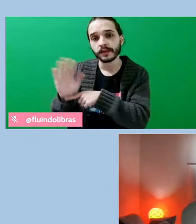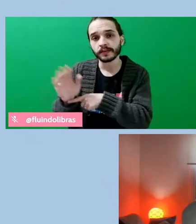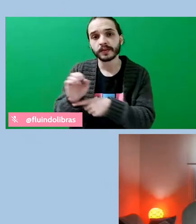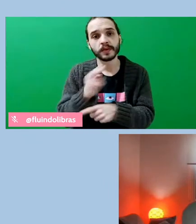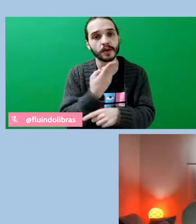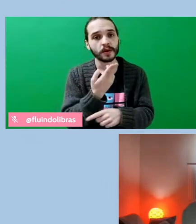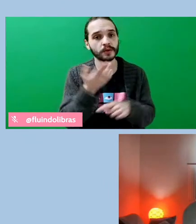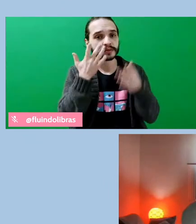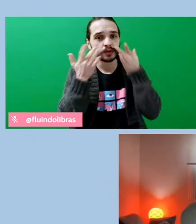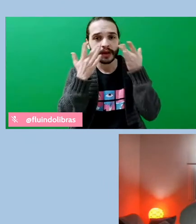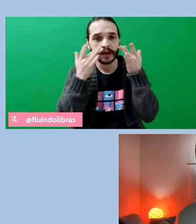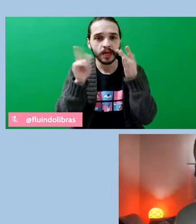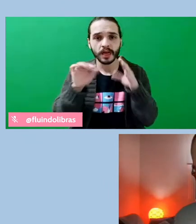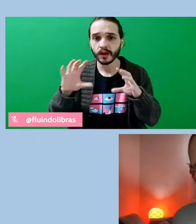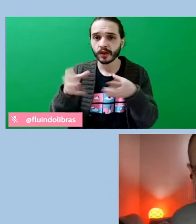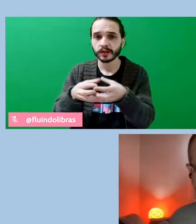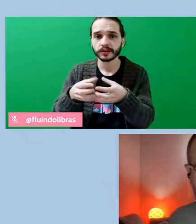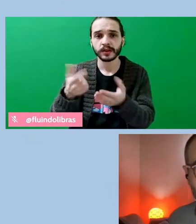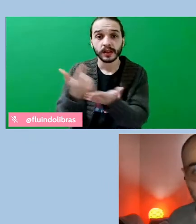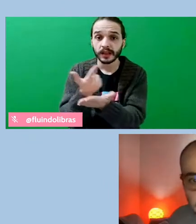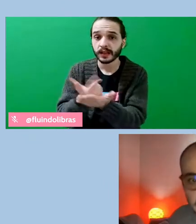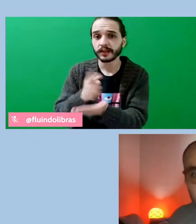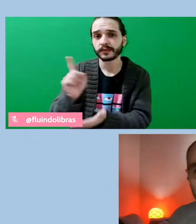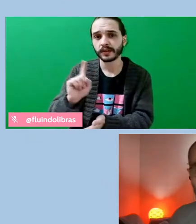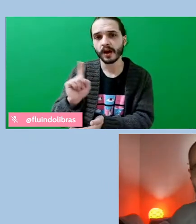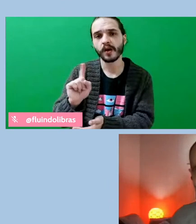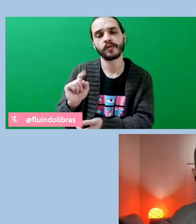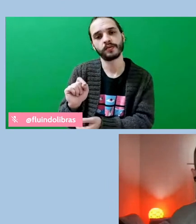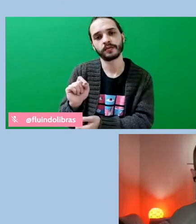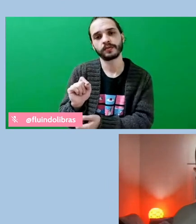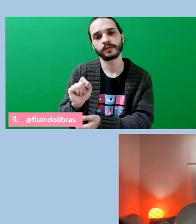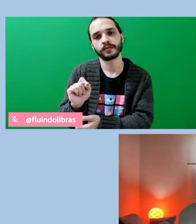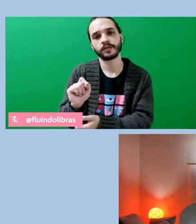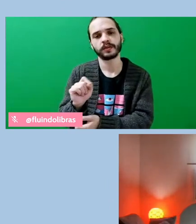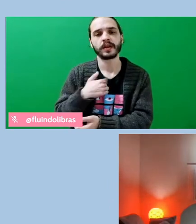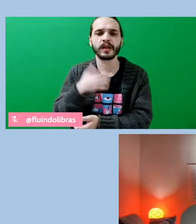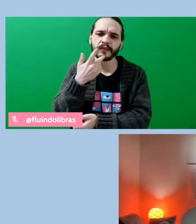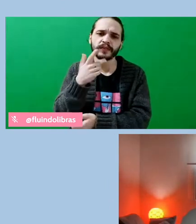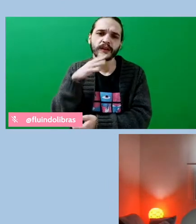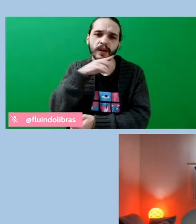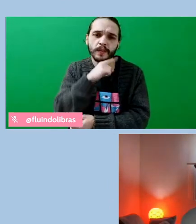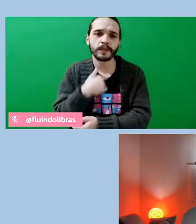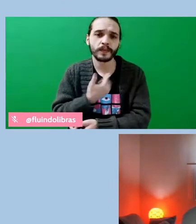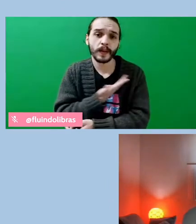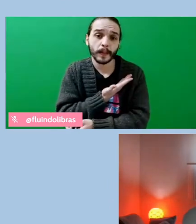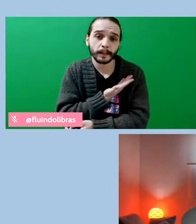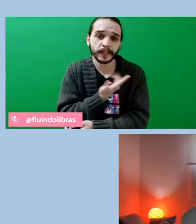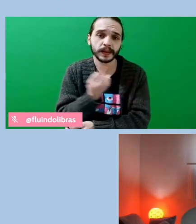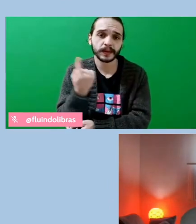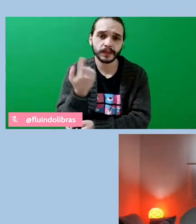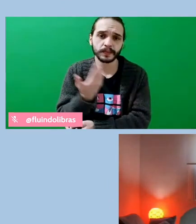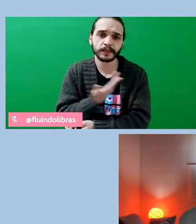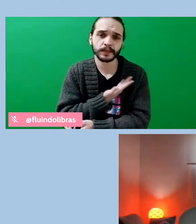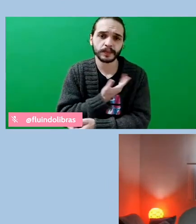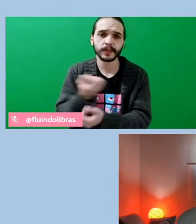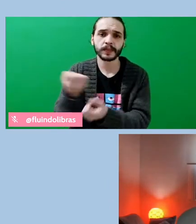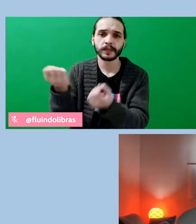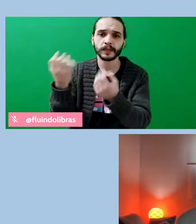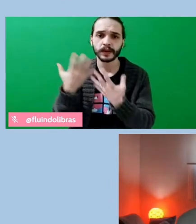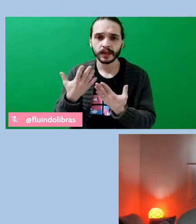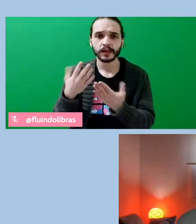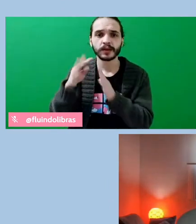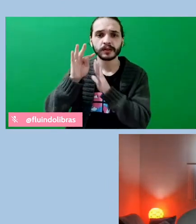O processo de escrever um livro, não, né? Lógico que eu tô falando óbvio, mas é isso. Uma amiga minha, uma grande amiga minha, me mandou esses dias o primeiro romance dela,